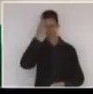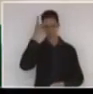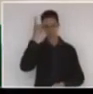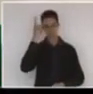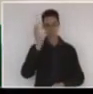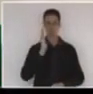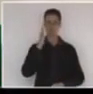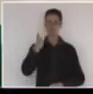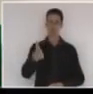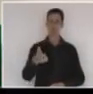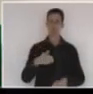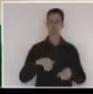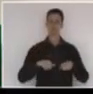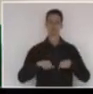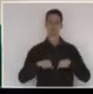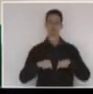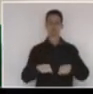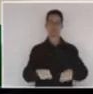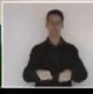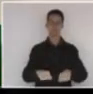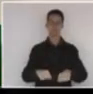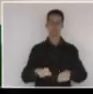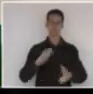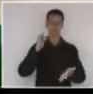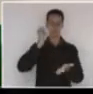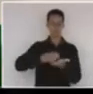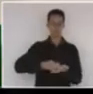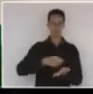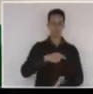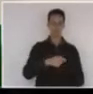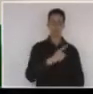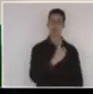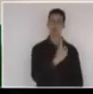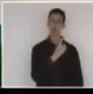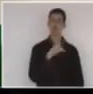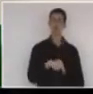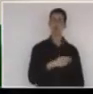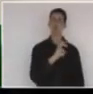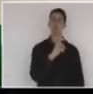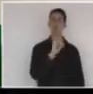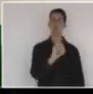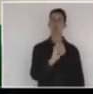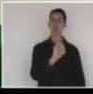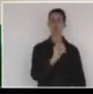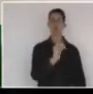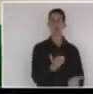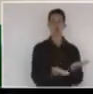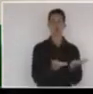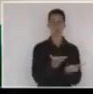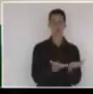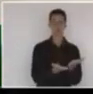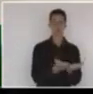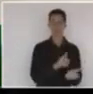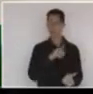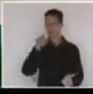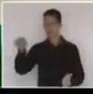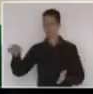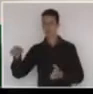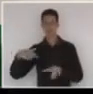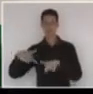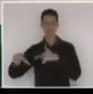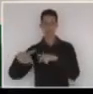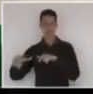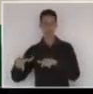52 reais o quilo da cebola e nosso agricultor recebendo 50 centavos no campo e que não cobre o seu custo de